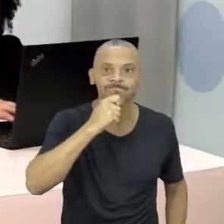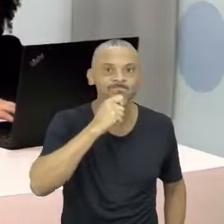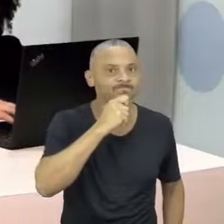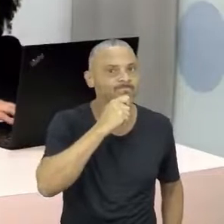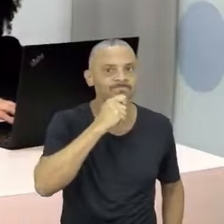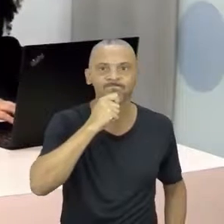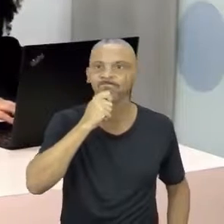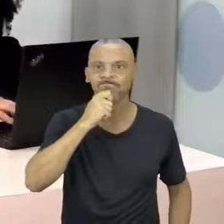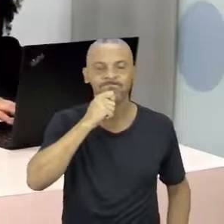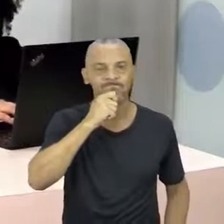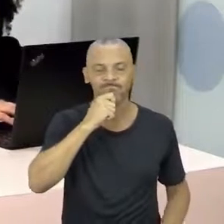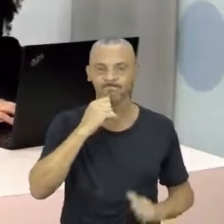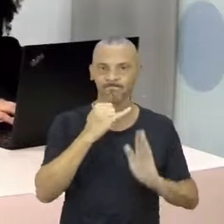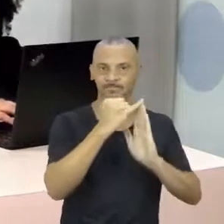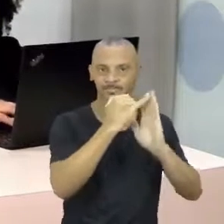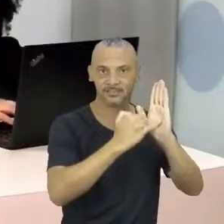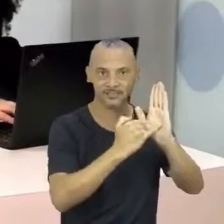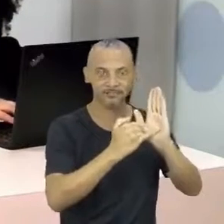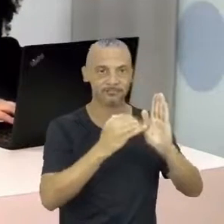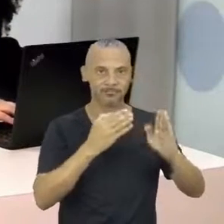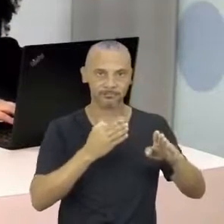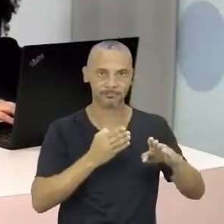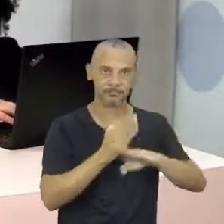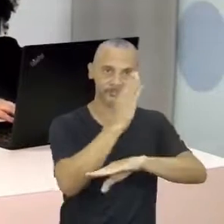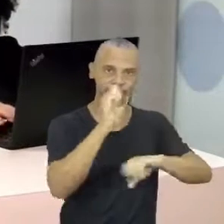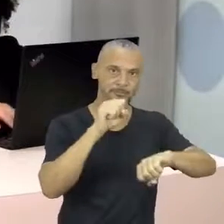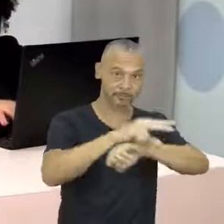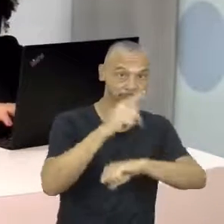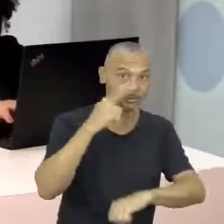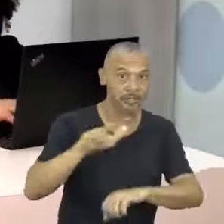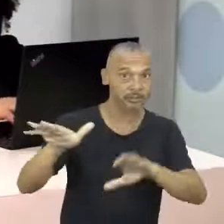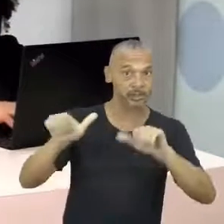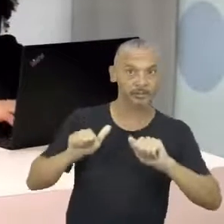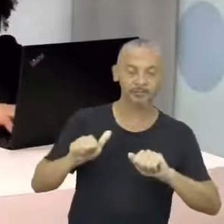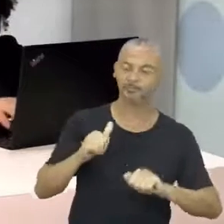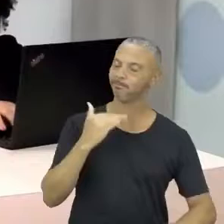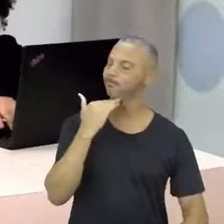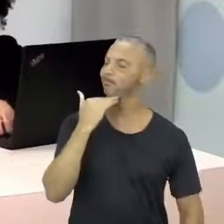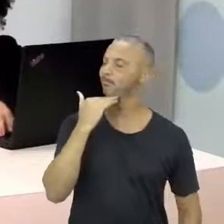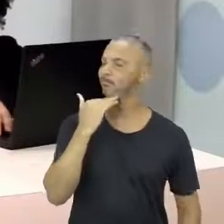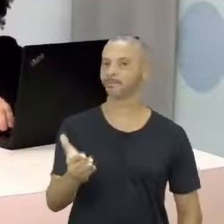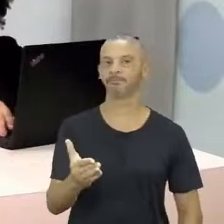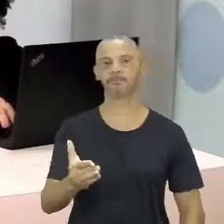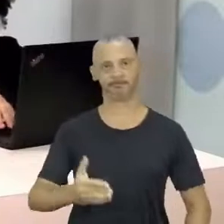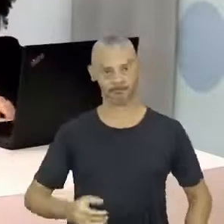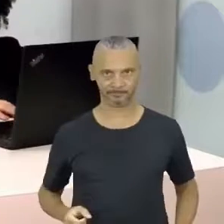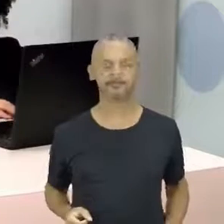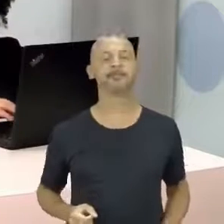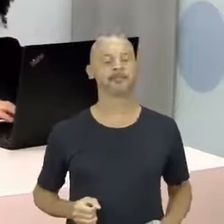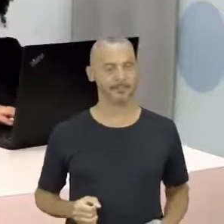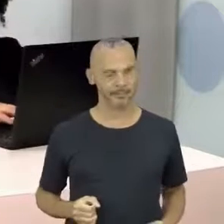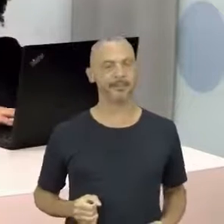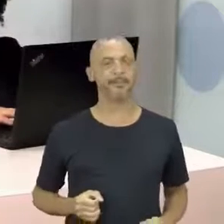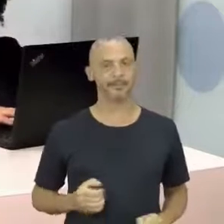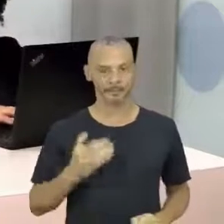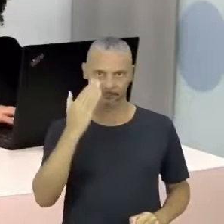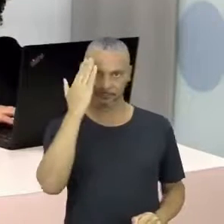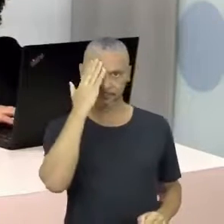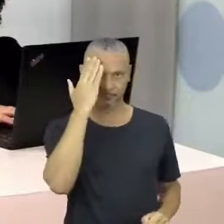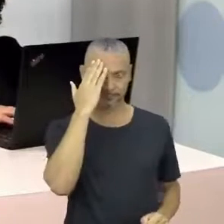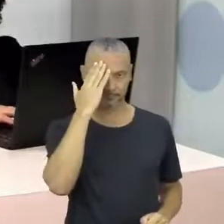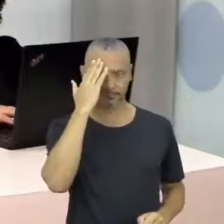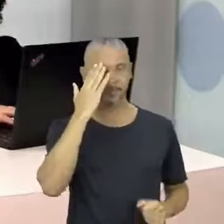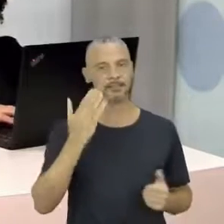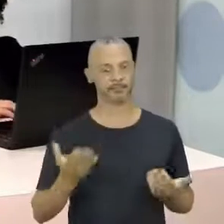não participará da atribuição inicial. Você não será chamado para a abertura de vínculo com o Estado no formato de